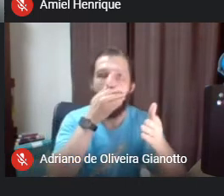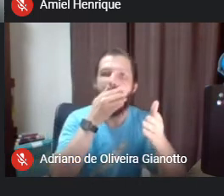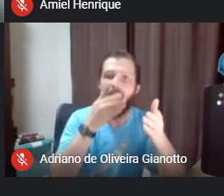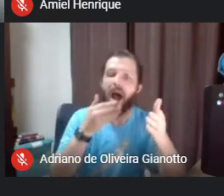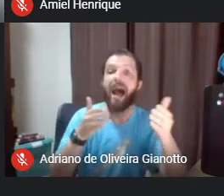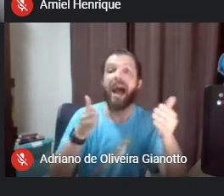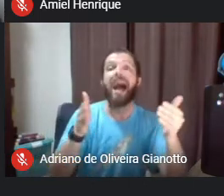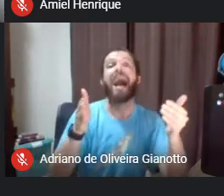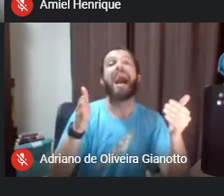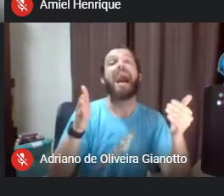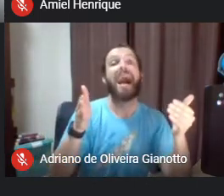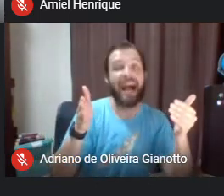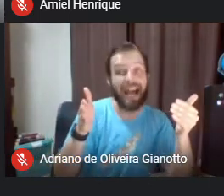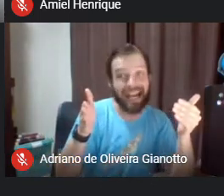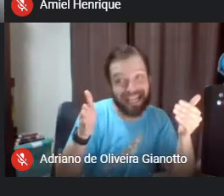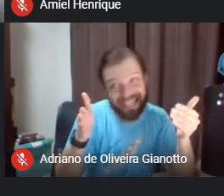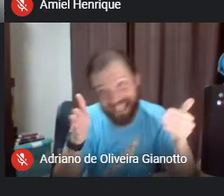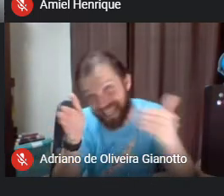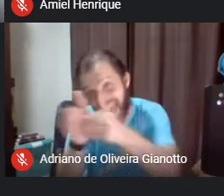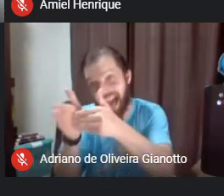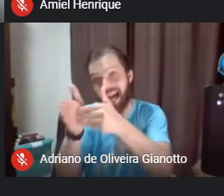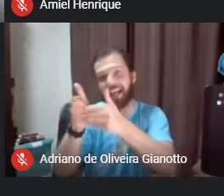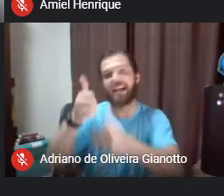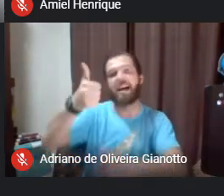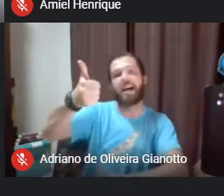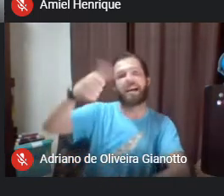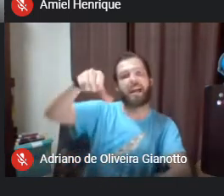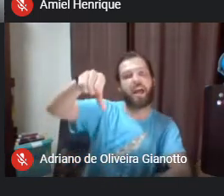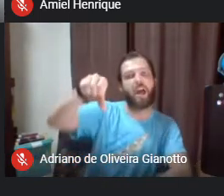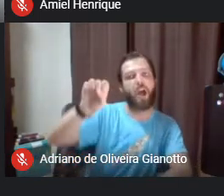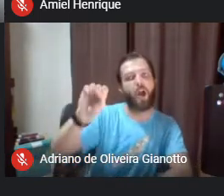Então, gente, falei certo, sim. 1960